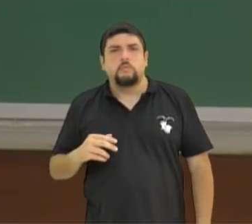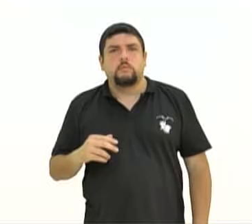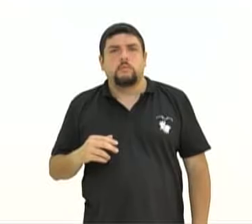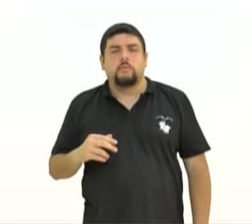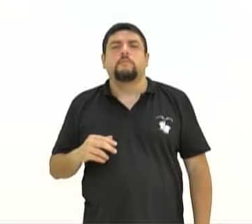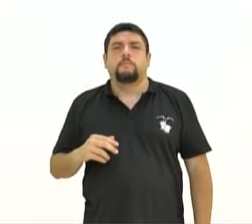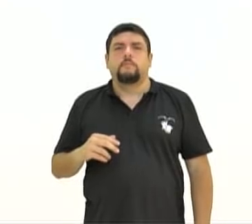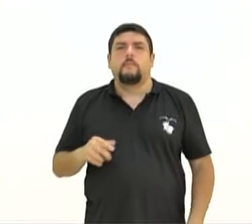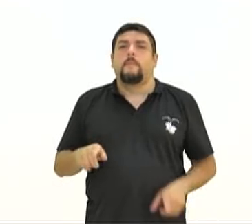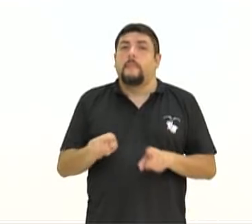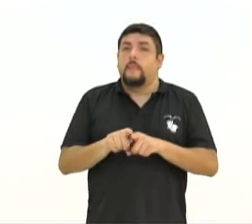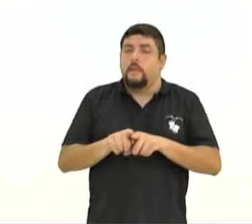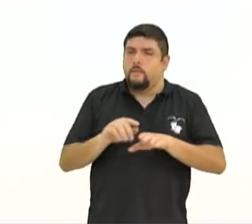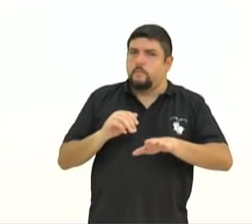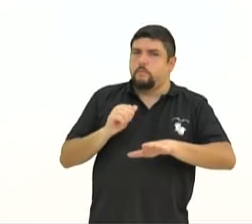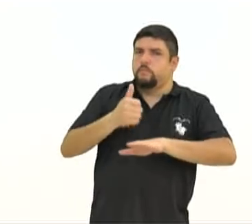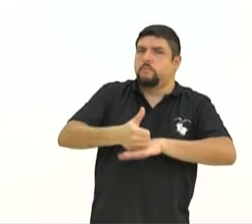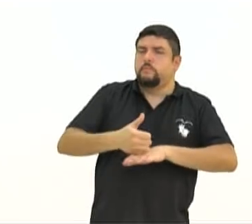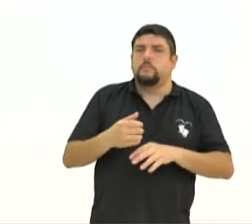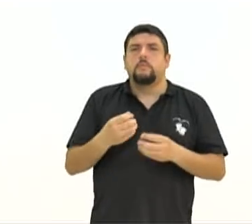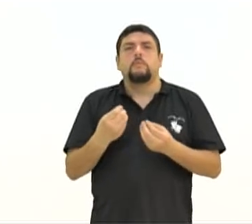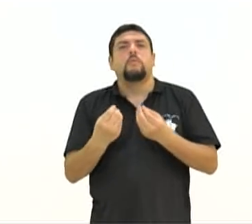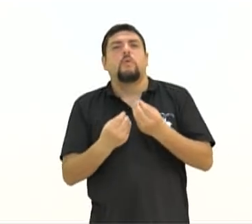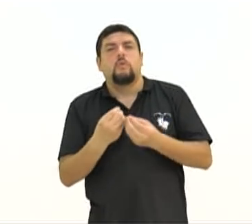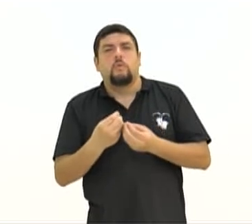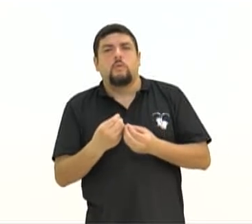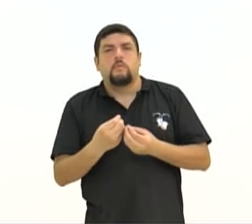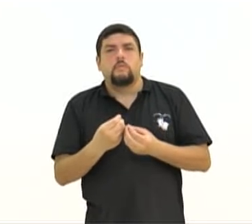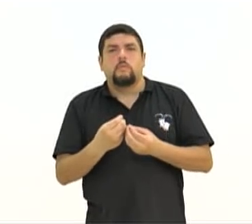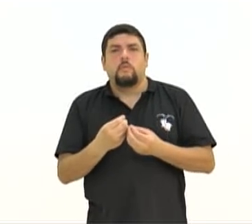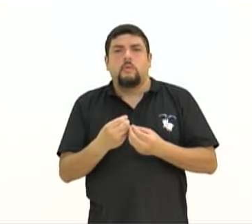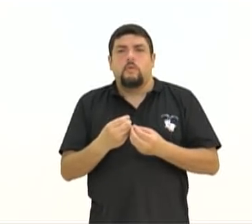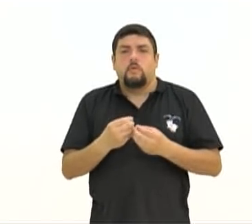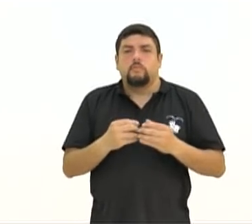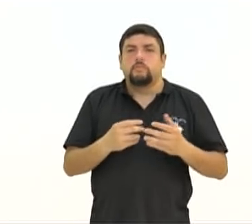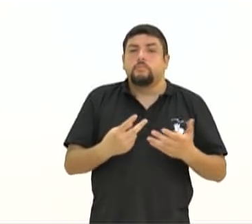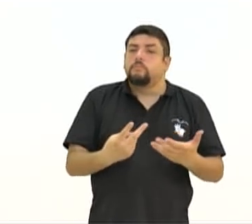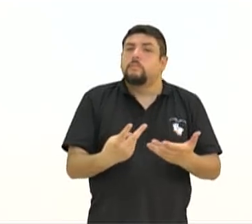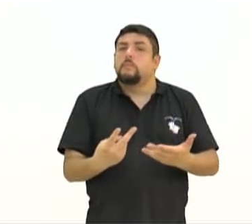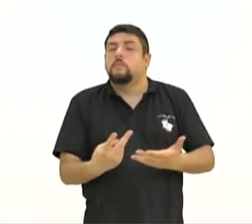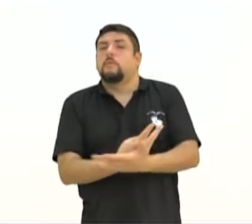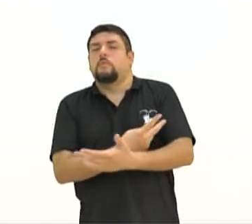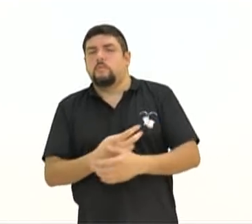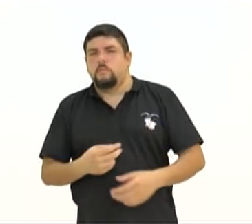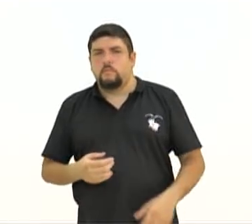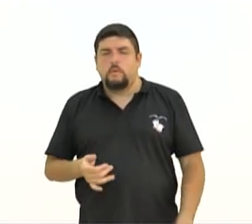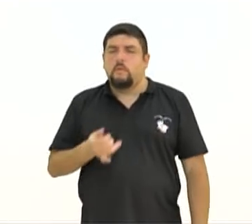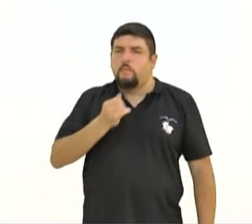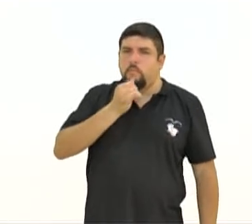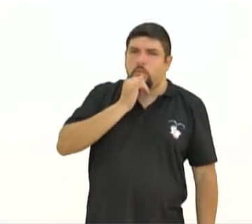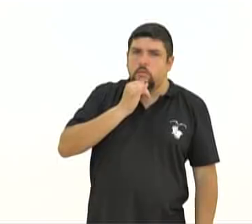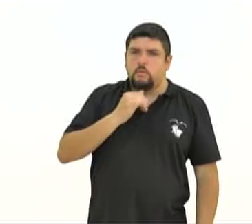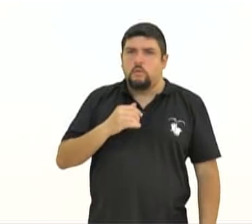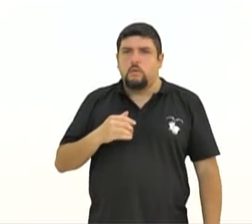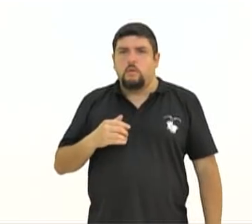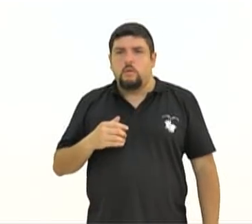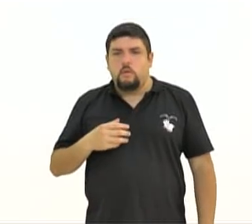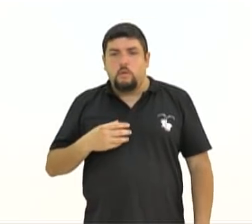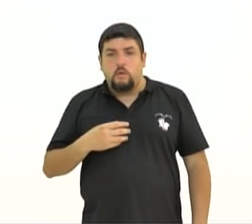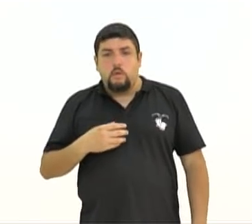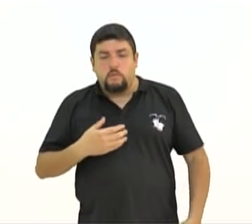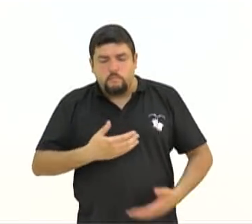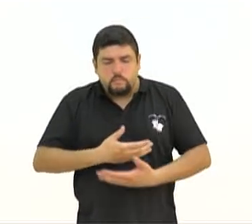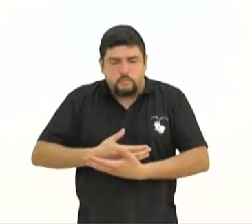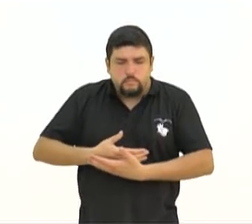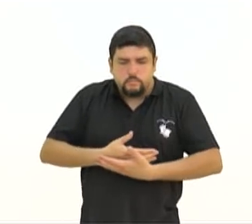de metonímia ali, no nosso segundo exemplo, o efeito pela causa. Observe, o bebê aspirou a vida pela primeira vez.